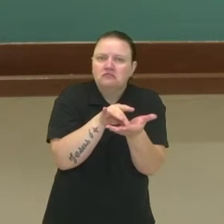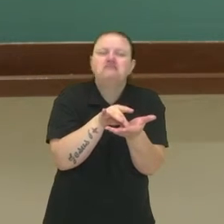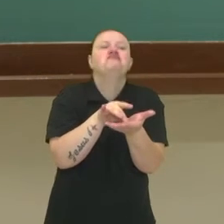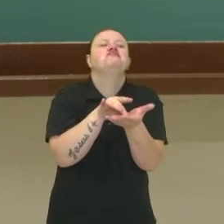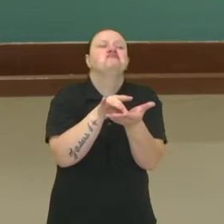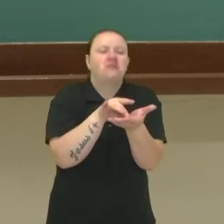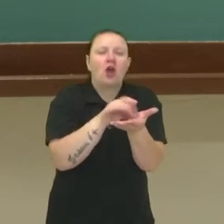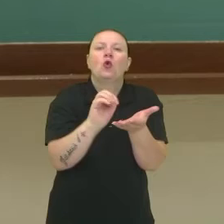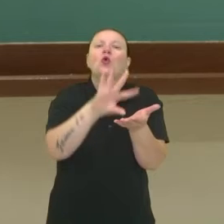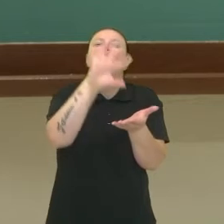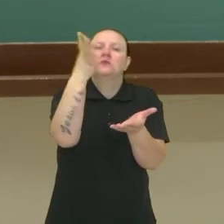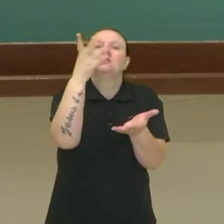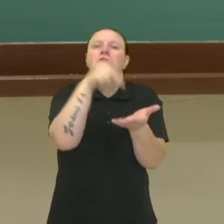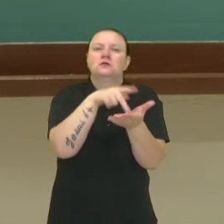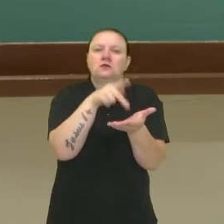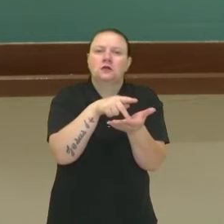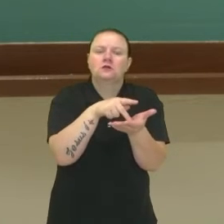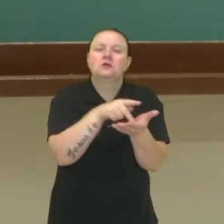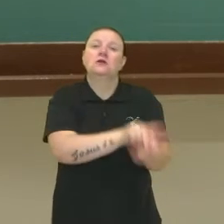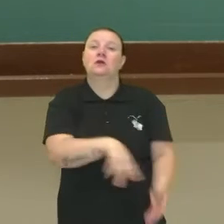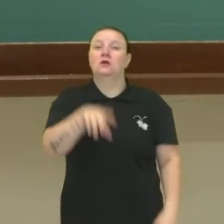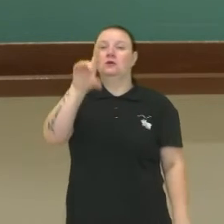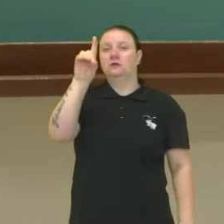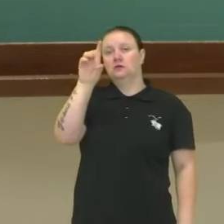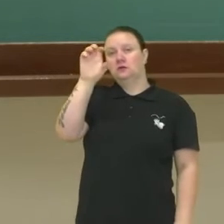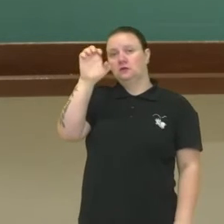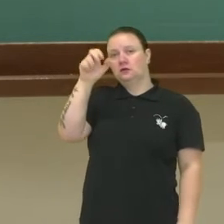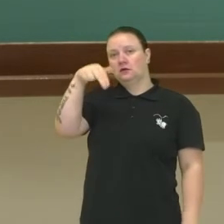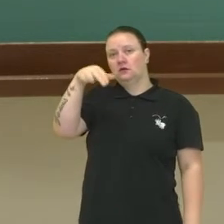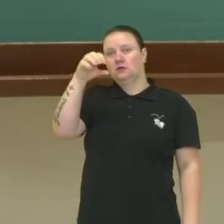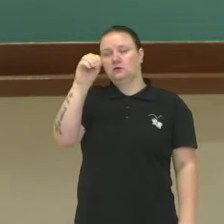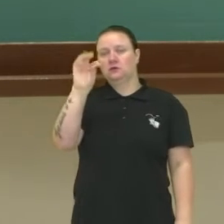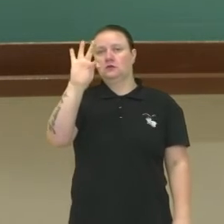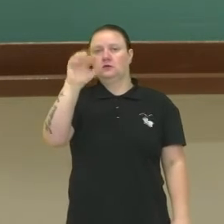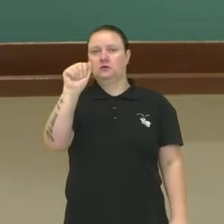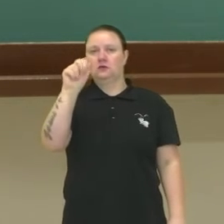sentido denotativo. Quando ela está em outro sentido, ou